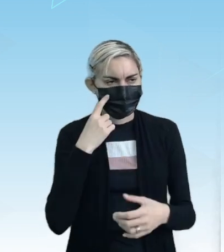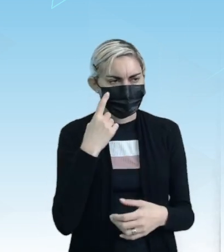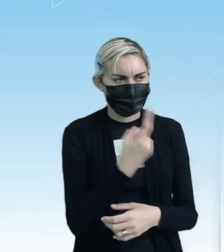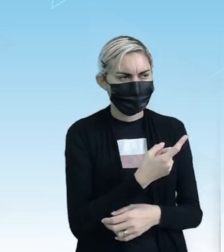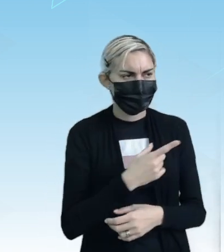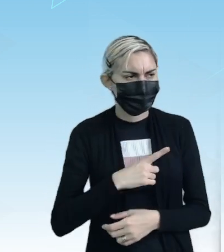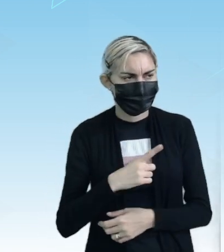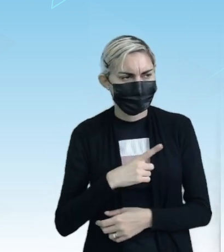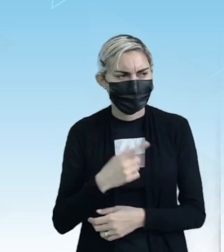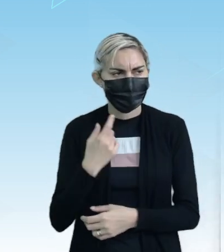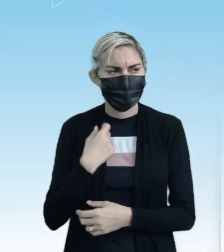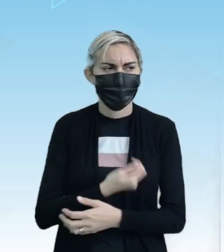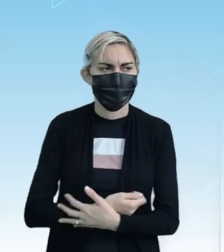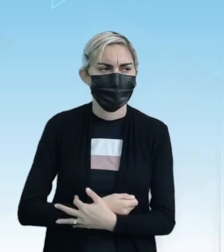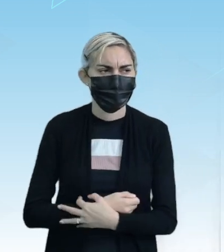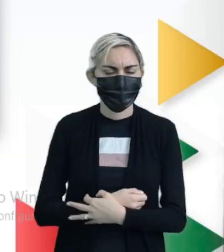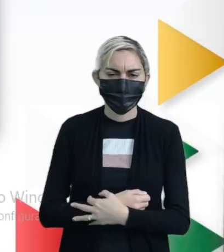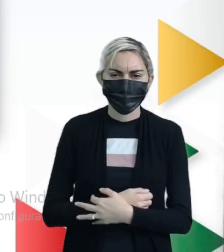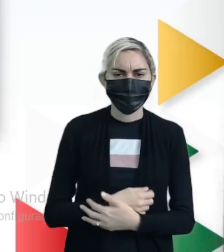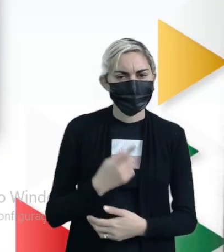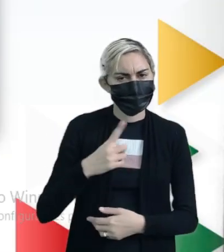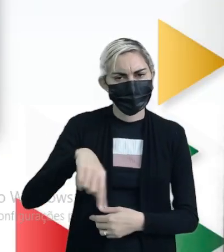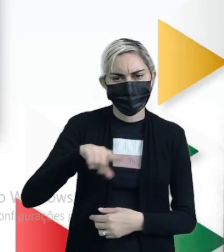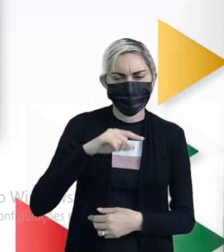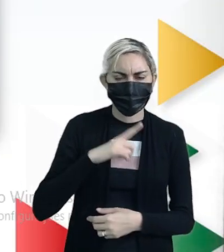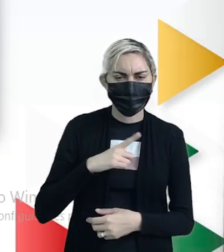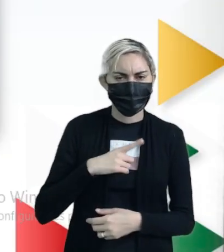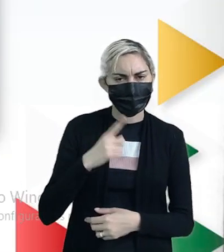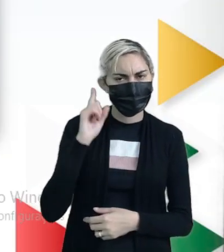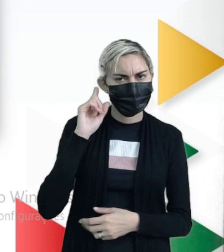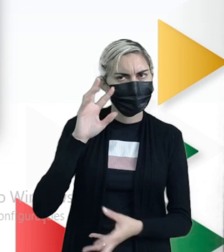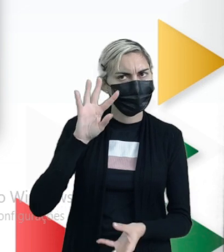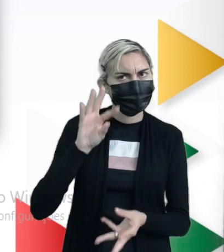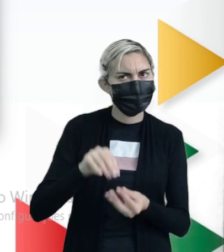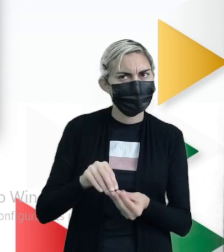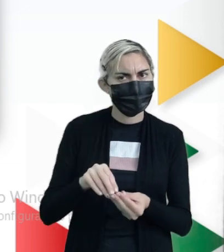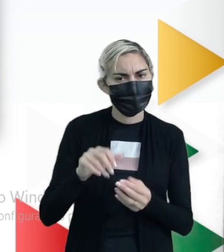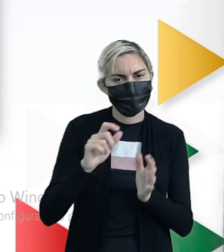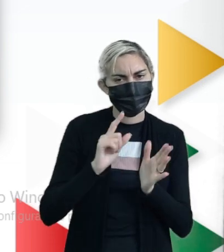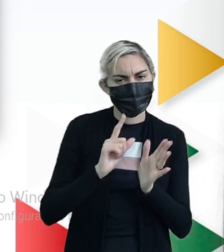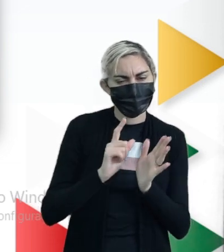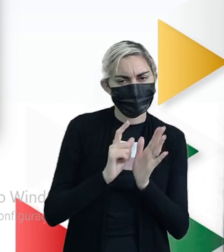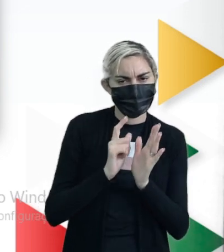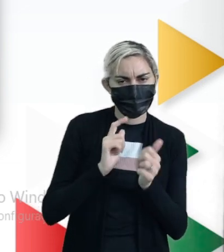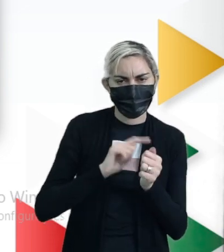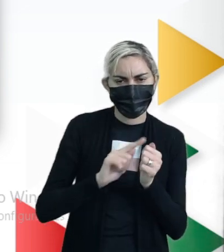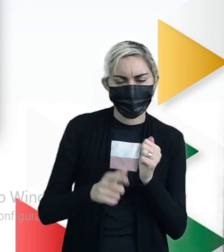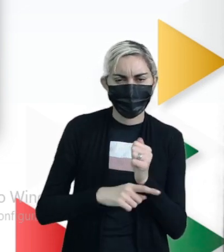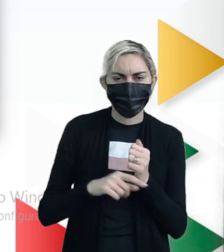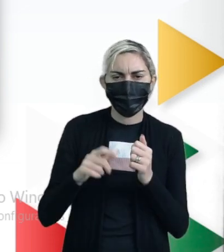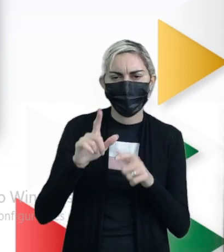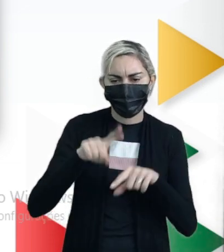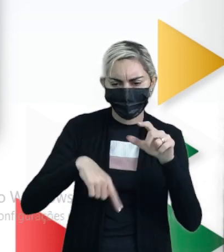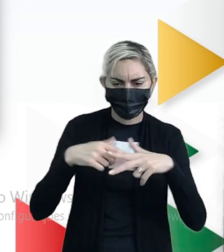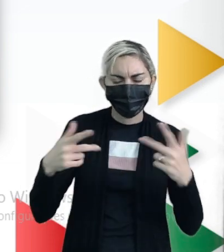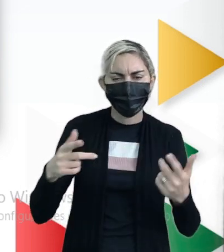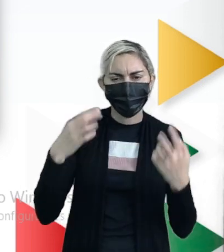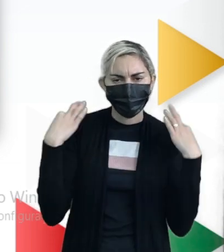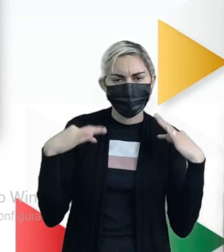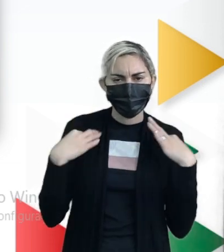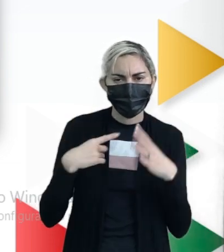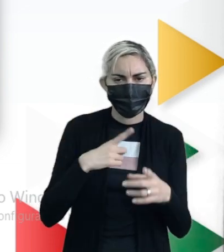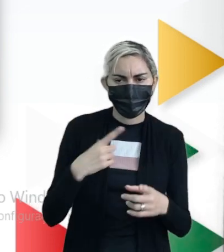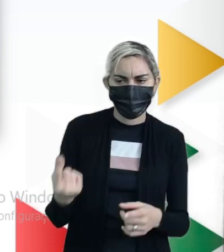só, olha aqui, vamos lá. Aqui eu tenho pressupostos. Artigos para turistas têm seu preço